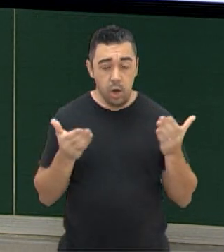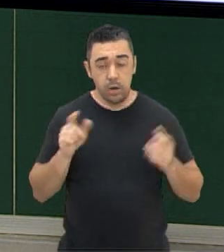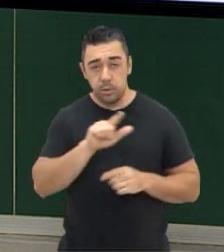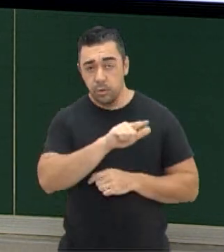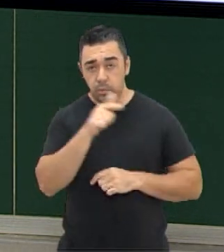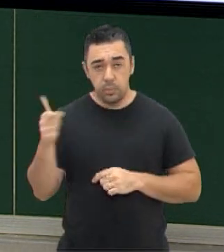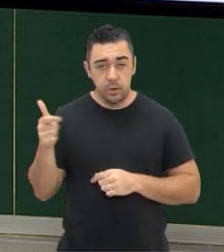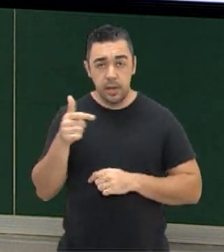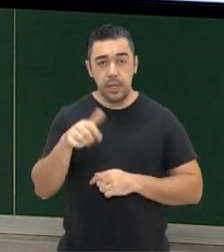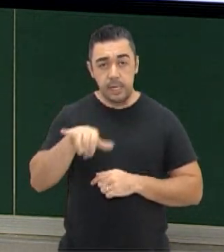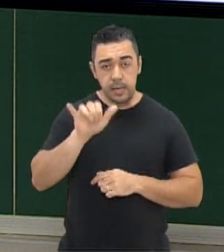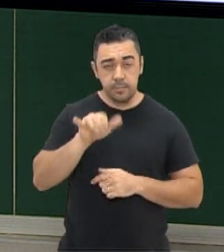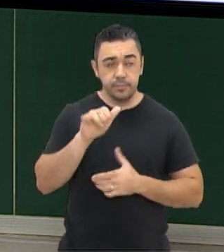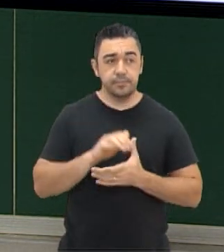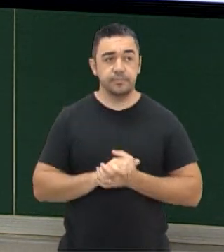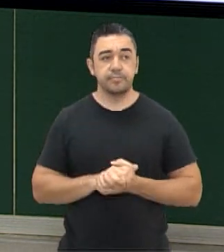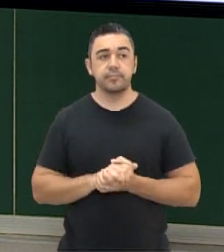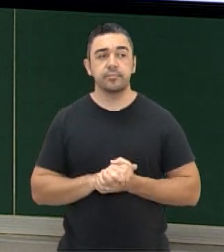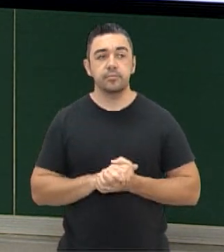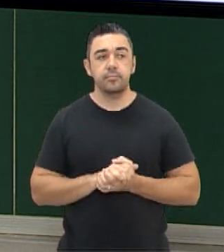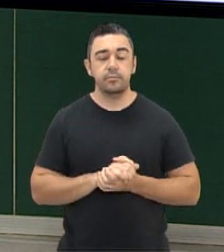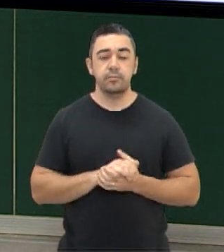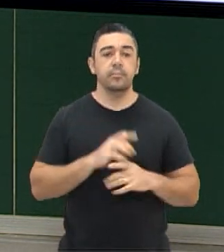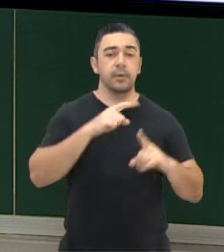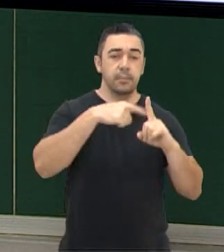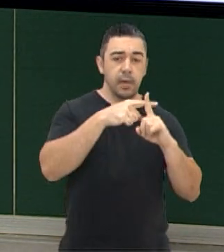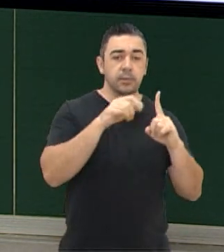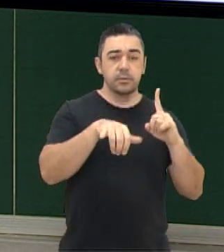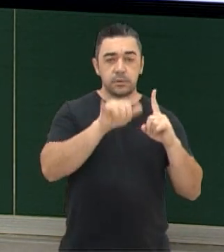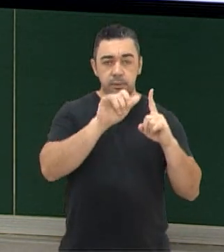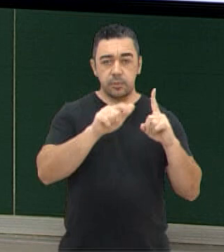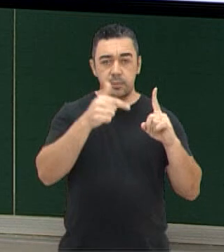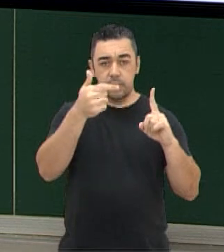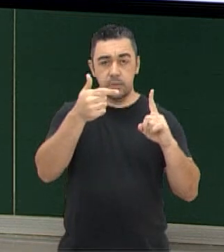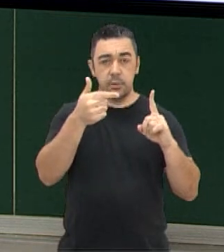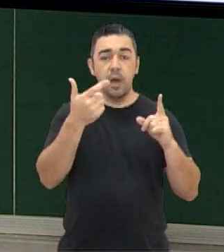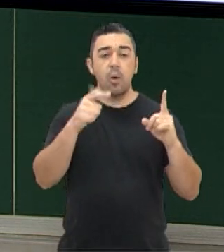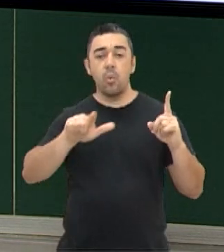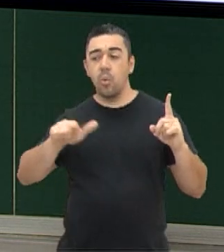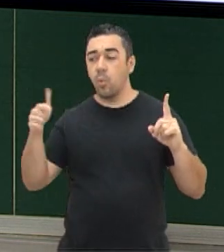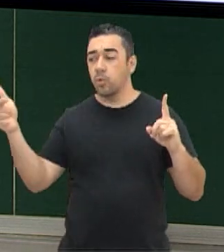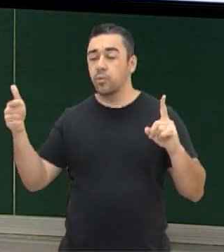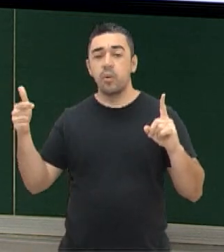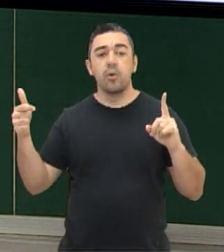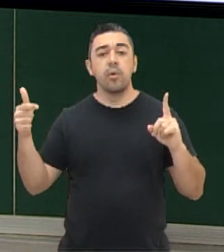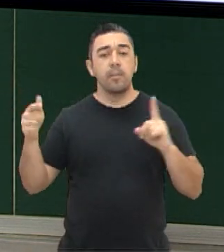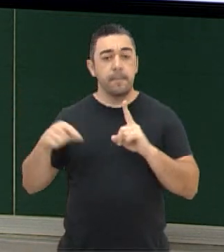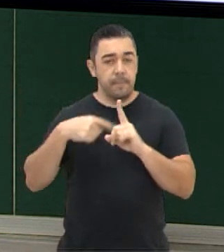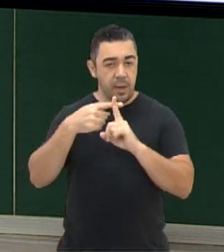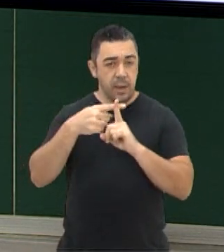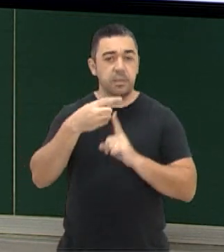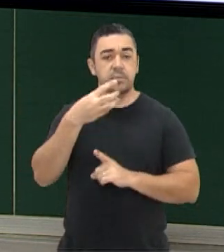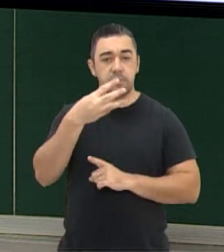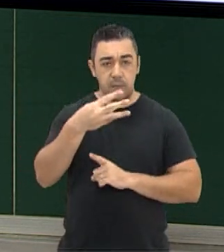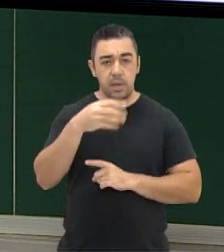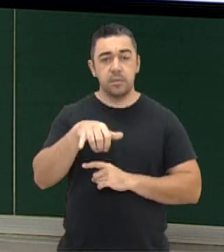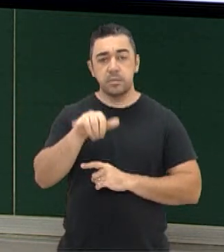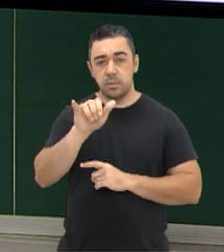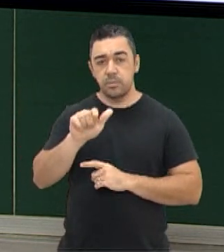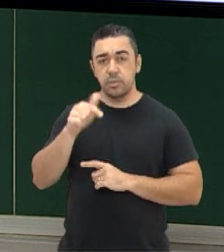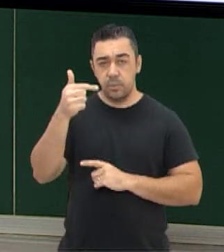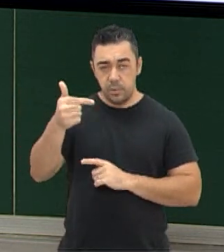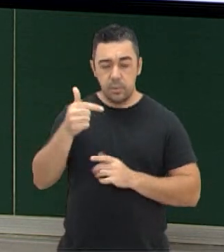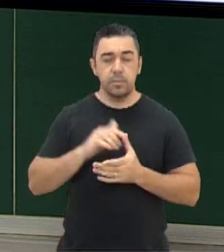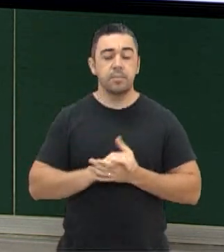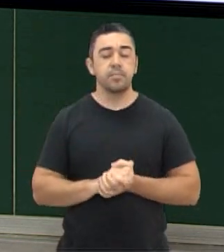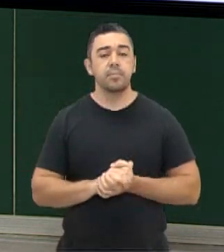vou para o y ao quadrado. Então, mais y ao quadrado, onde tem y ao quadrado, com mais